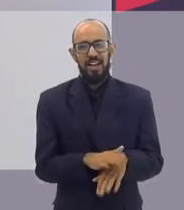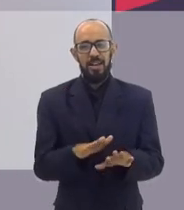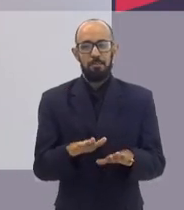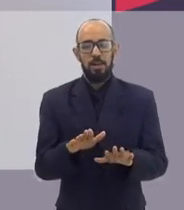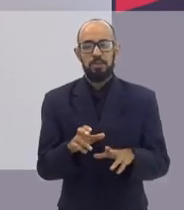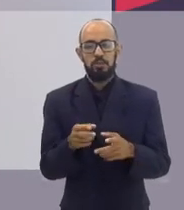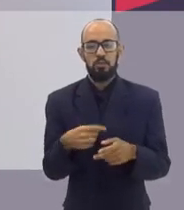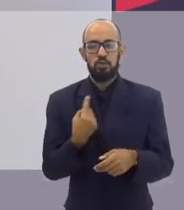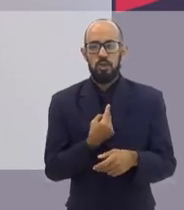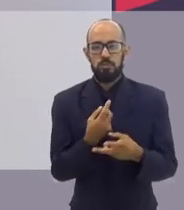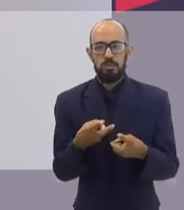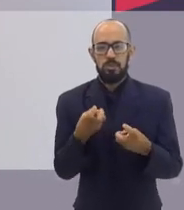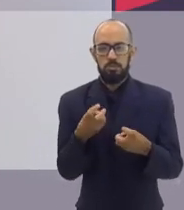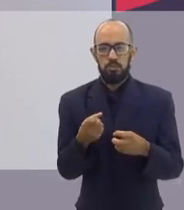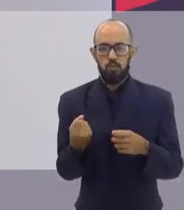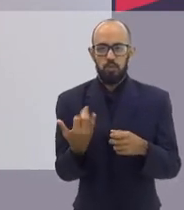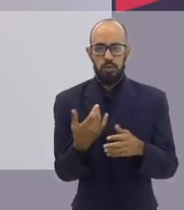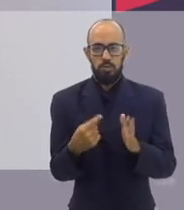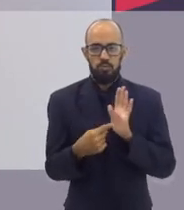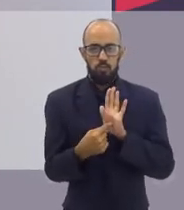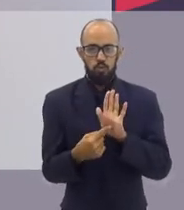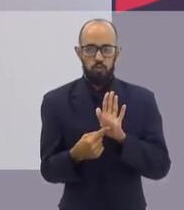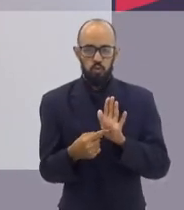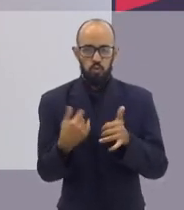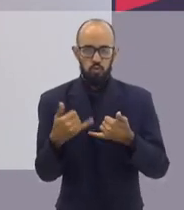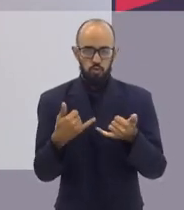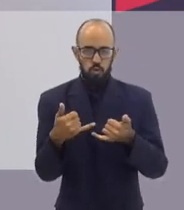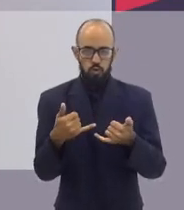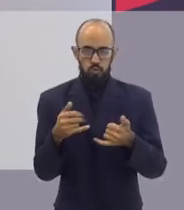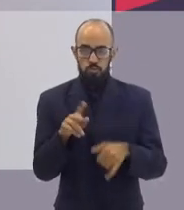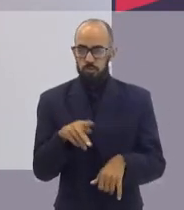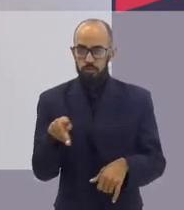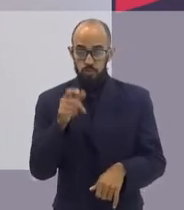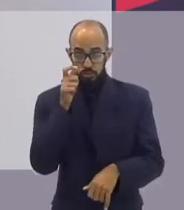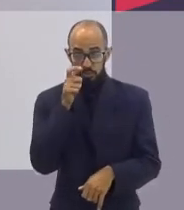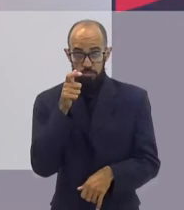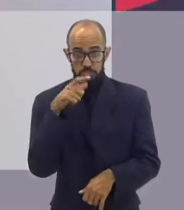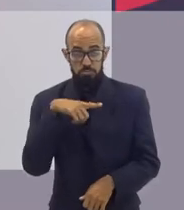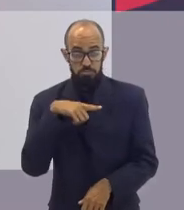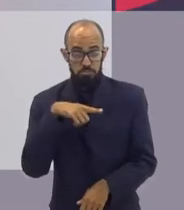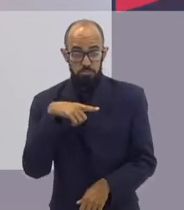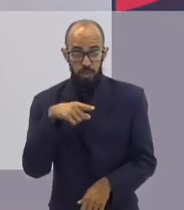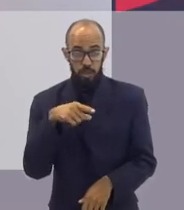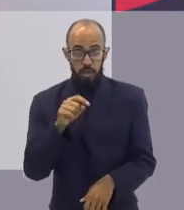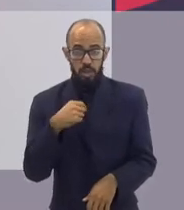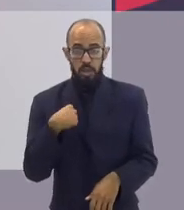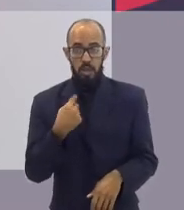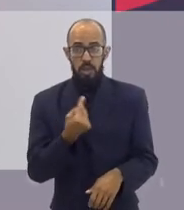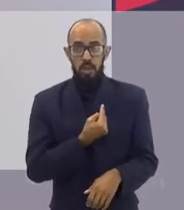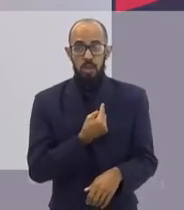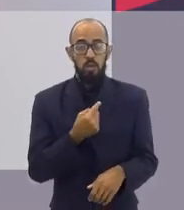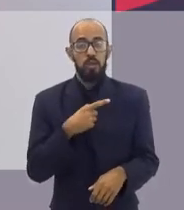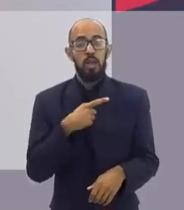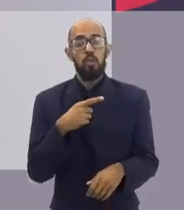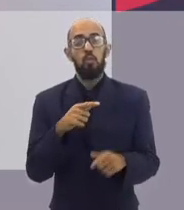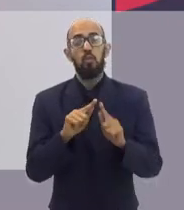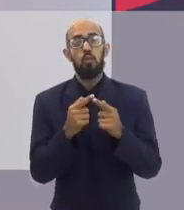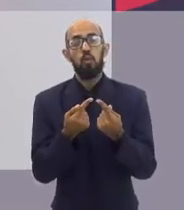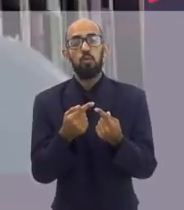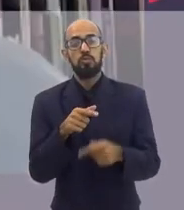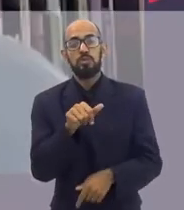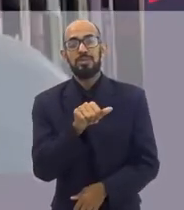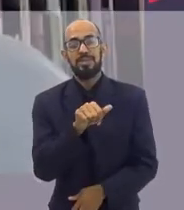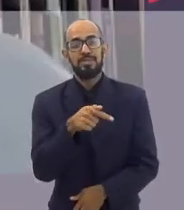né? Mas a gente percebeu, porque quando a gente mostrou esse jogo, o jogo é bonito, e os professores se interessaram muito, né? Eu faço parte de um grupo de